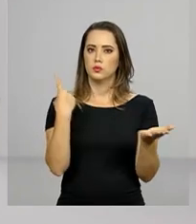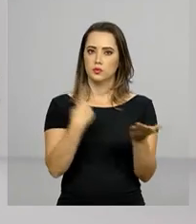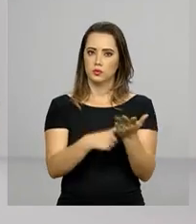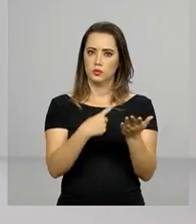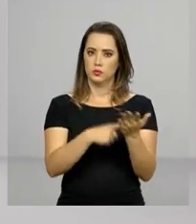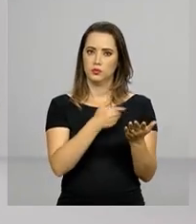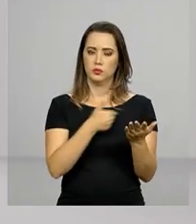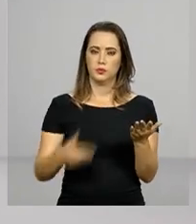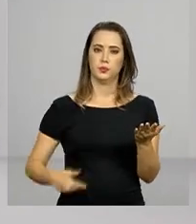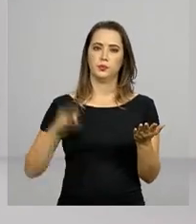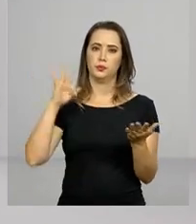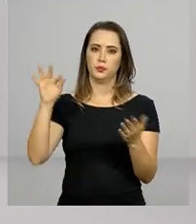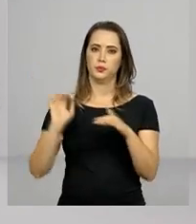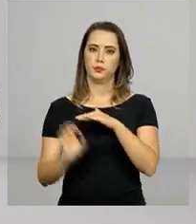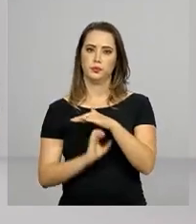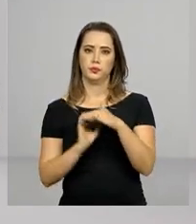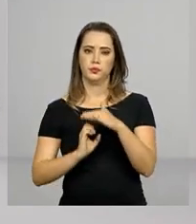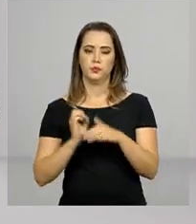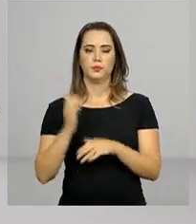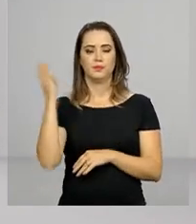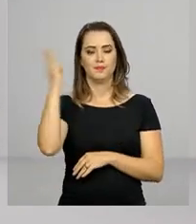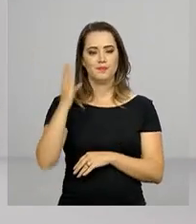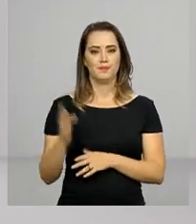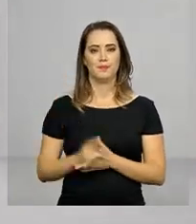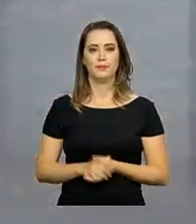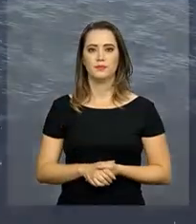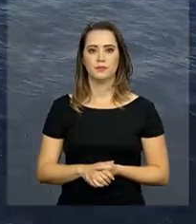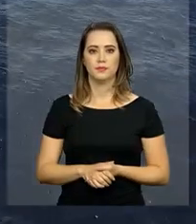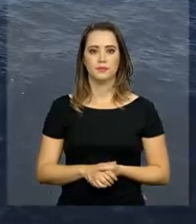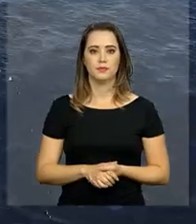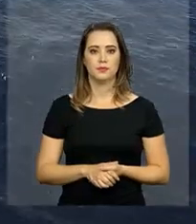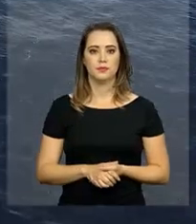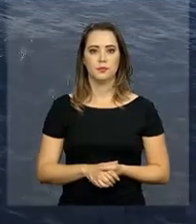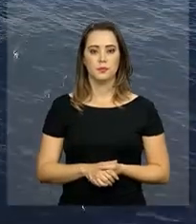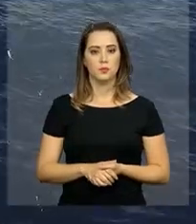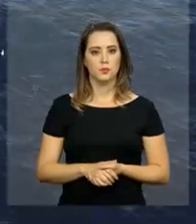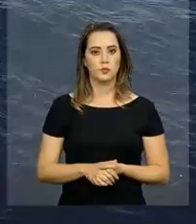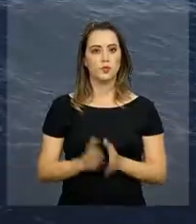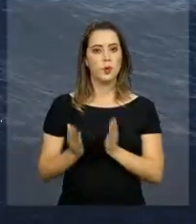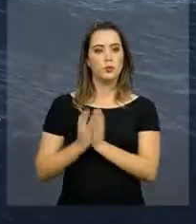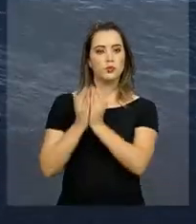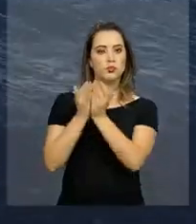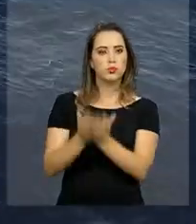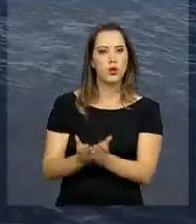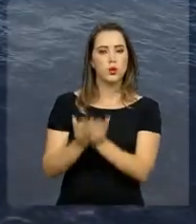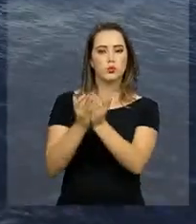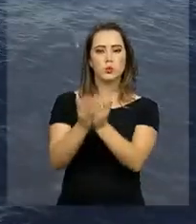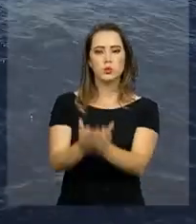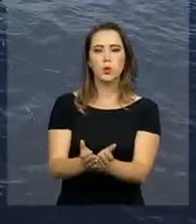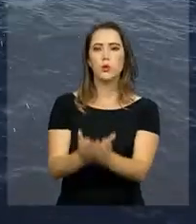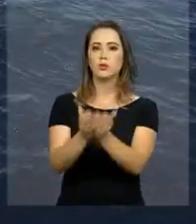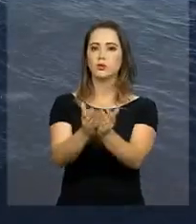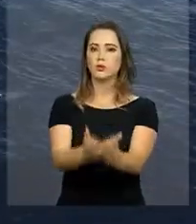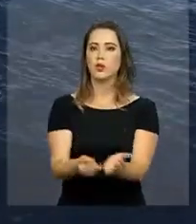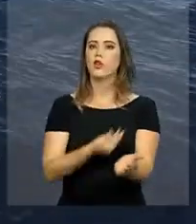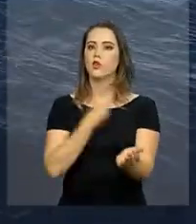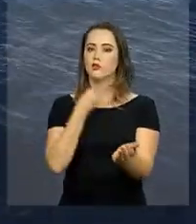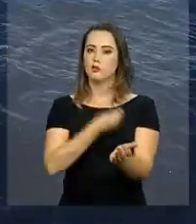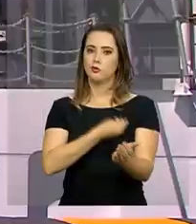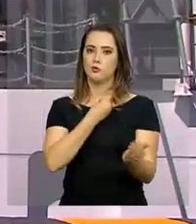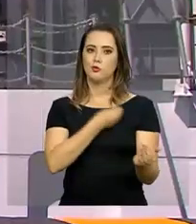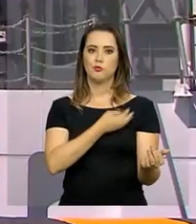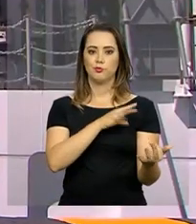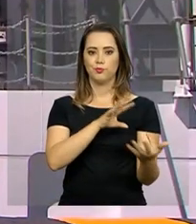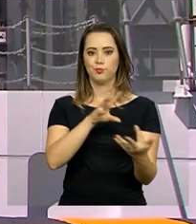acordo entre governo federal e empresas brasileiras. O oceano exerce grande influência sobre a vida no